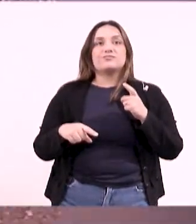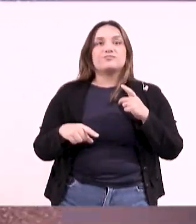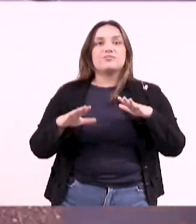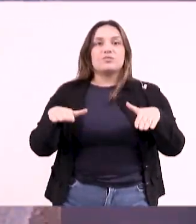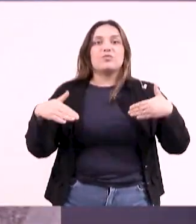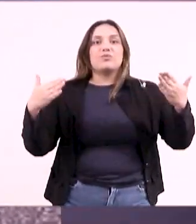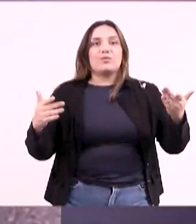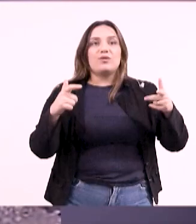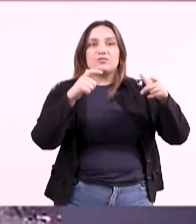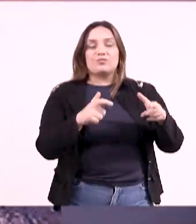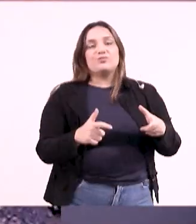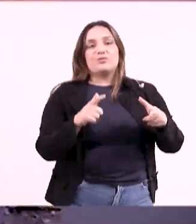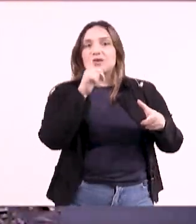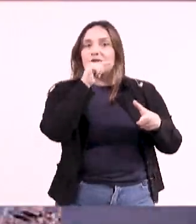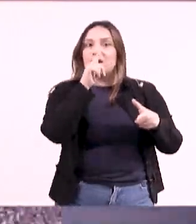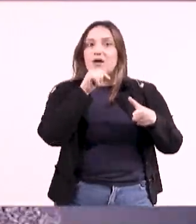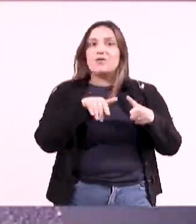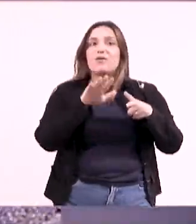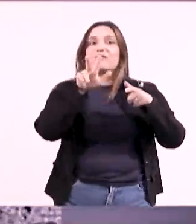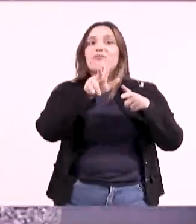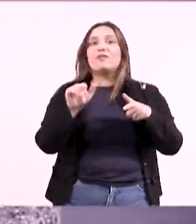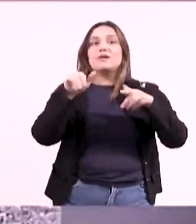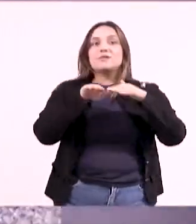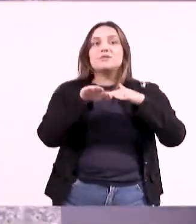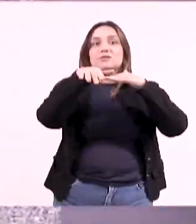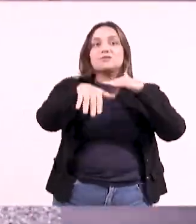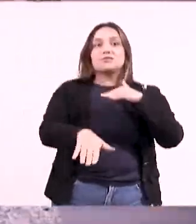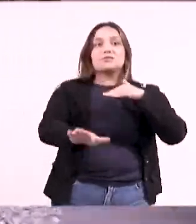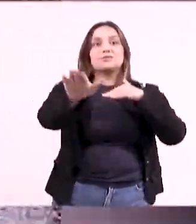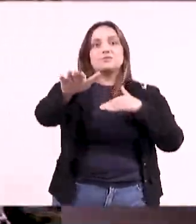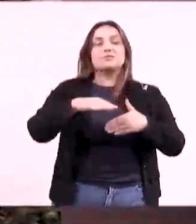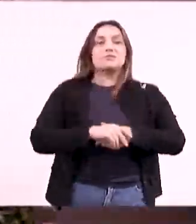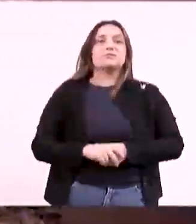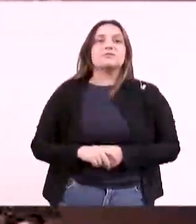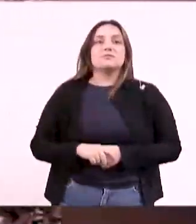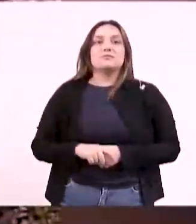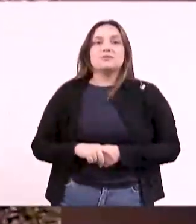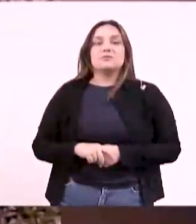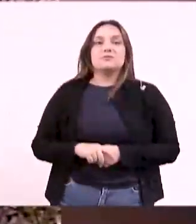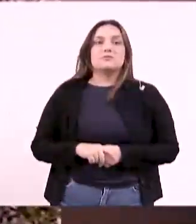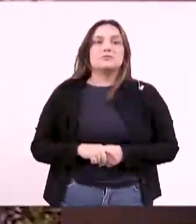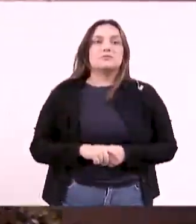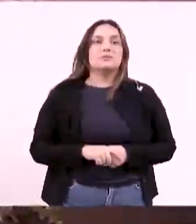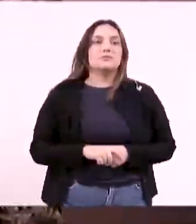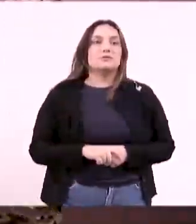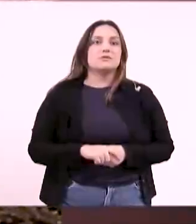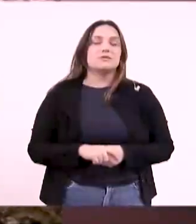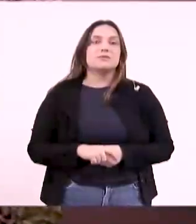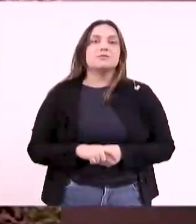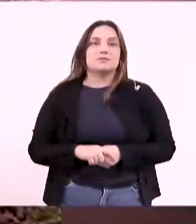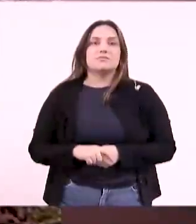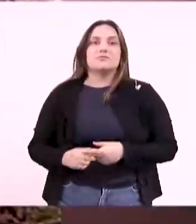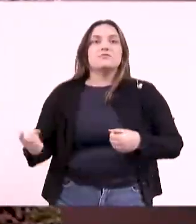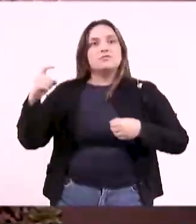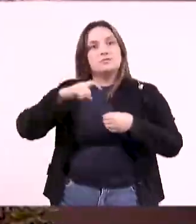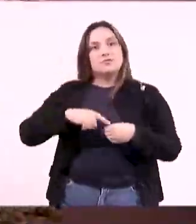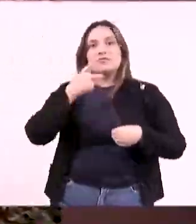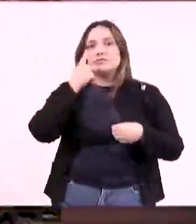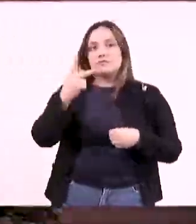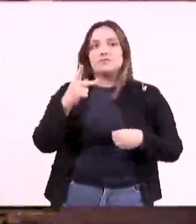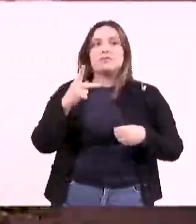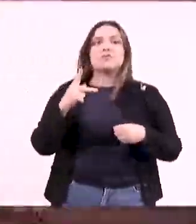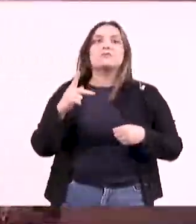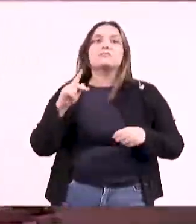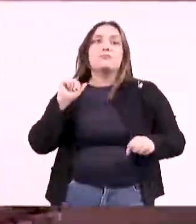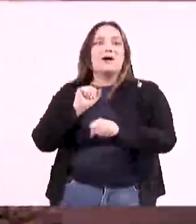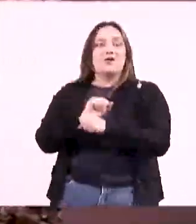ela pode fazer. E esse foi, inclusive, um dos pedidos do deputado João Henrique. Deixa eu só agora retornar aqui com a nota da PRF, né, que registrou uma interdição